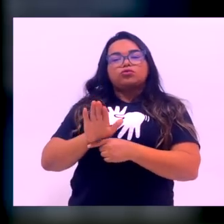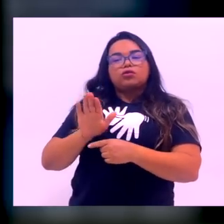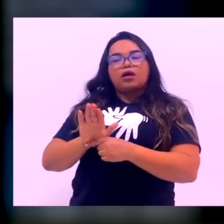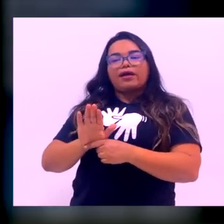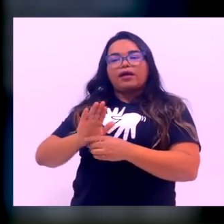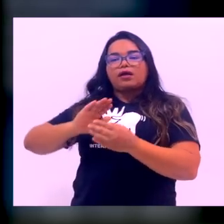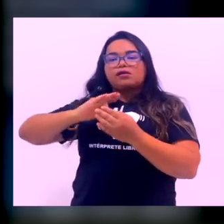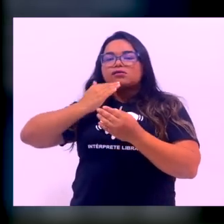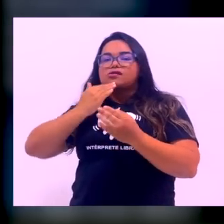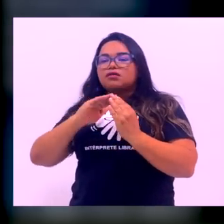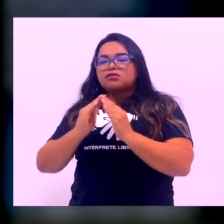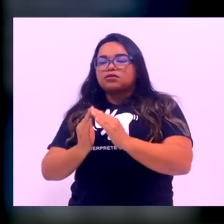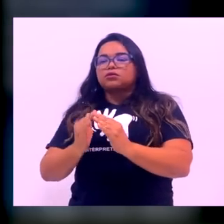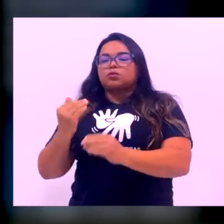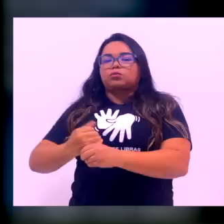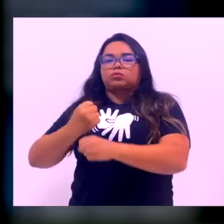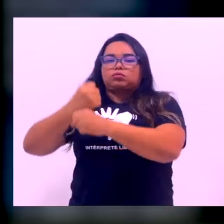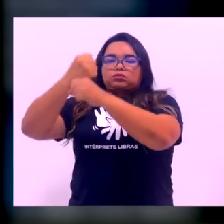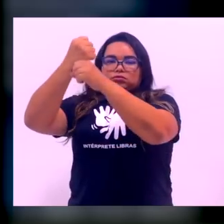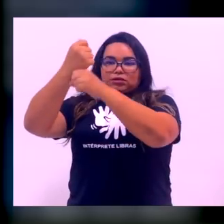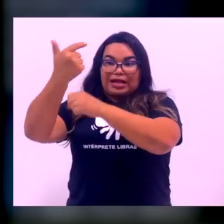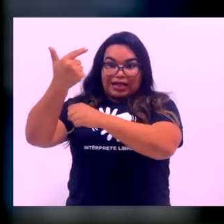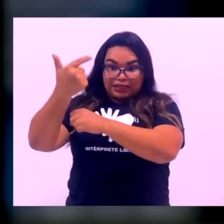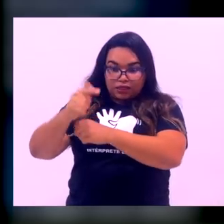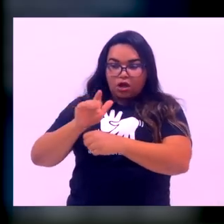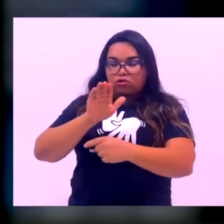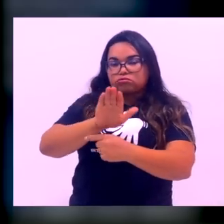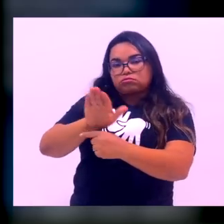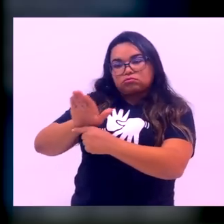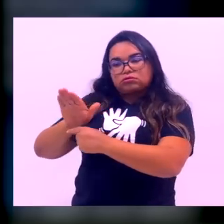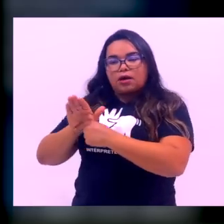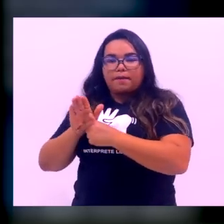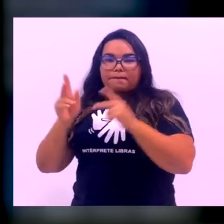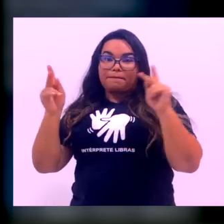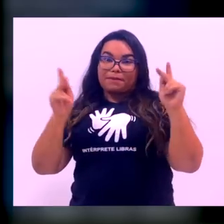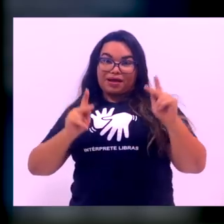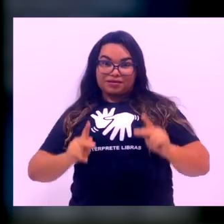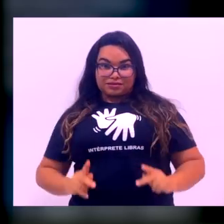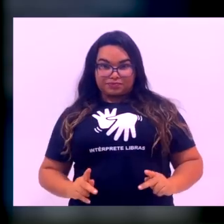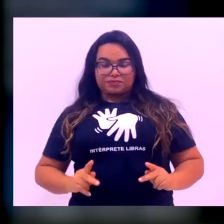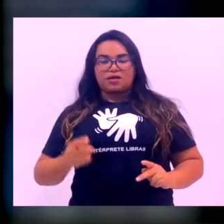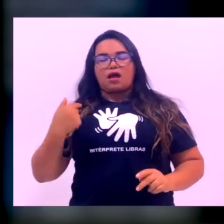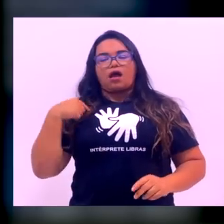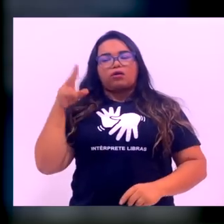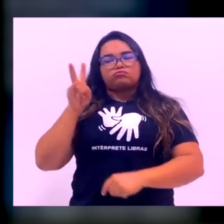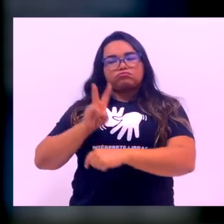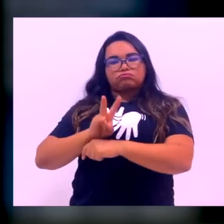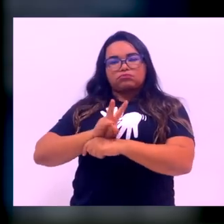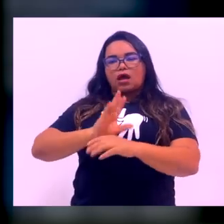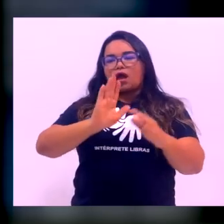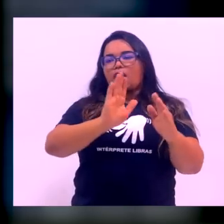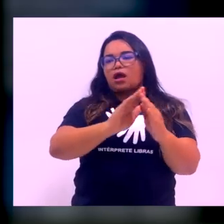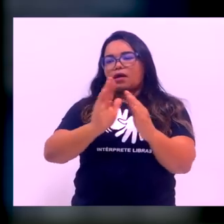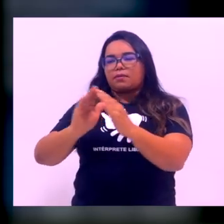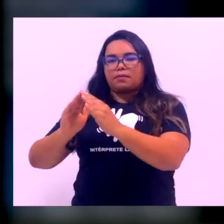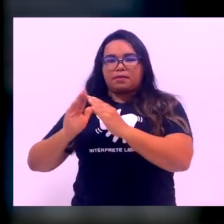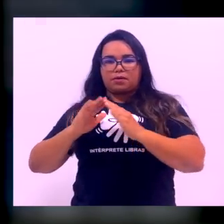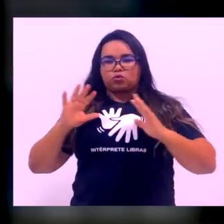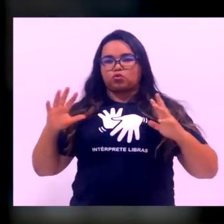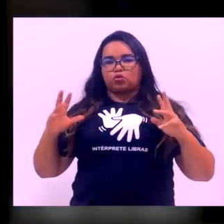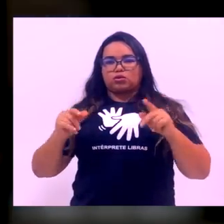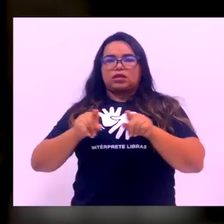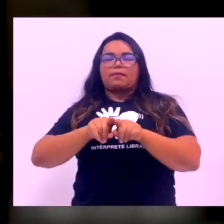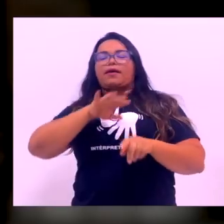Eu os ajudei a restaurar as suas casas destruídas. Eu os acomodei de novo em um lugar pacífico. Eu